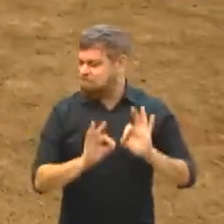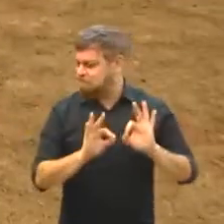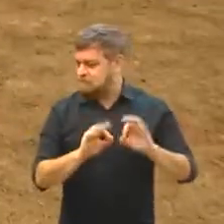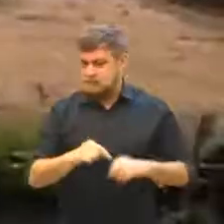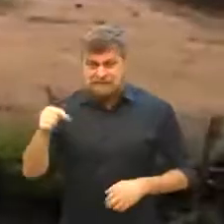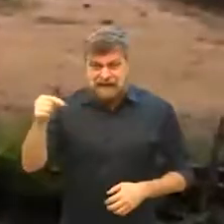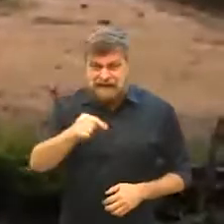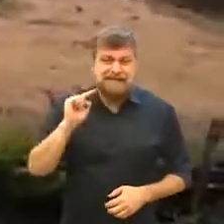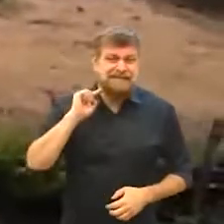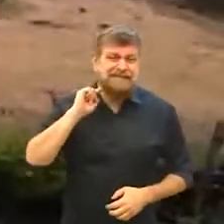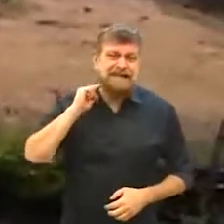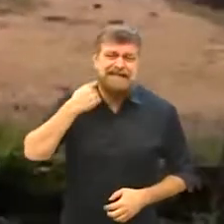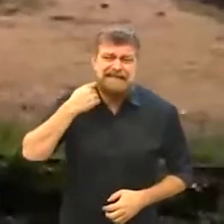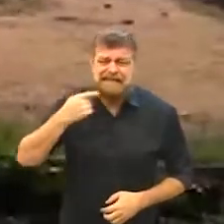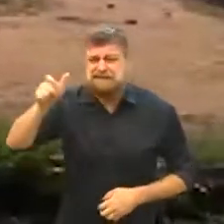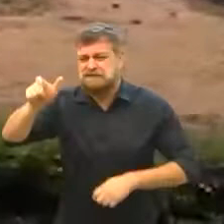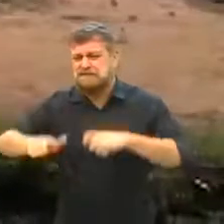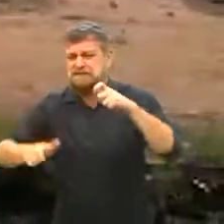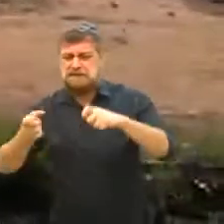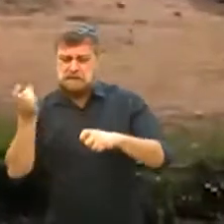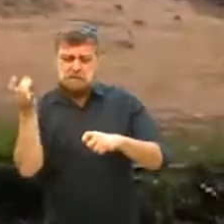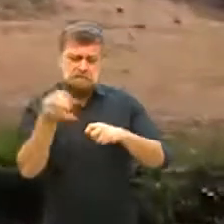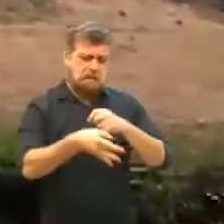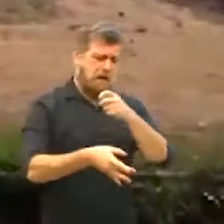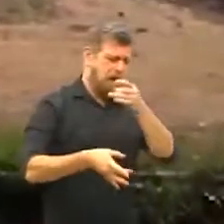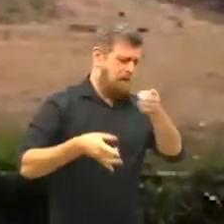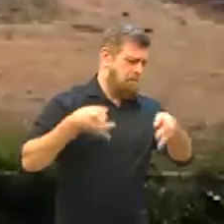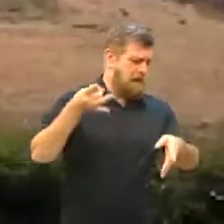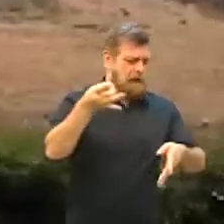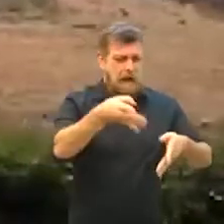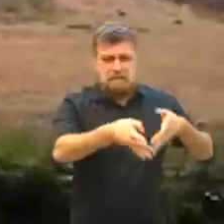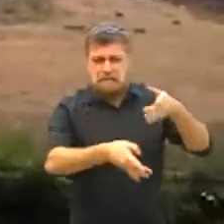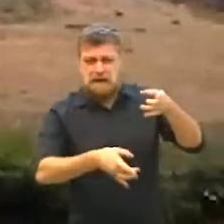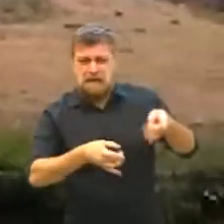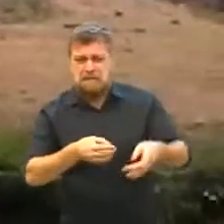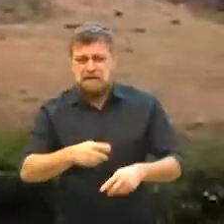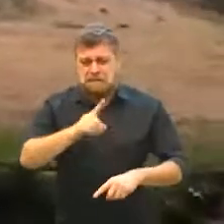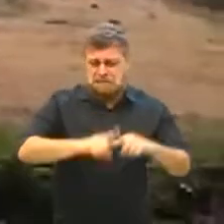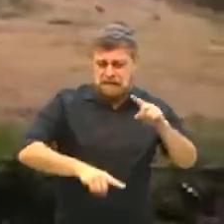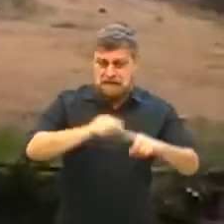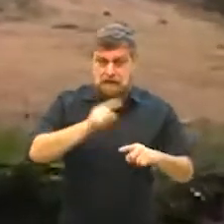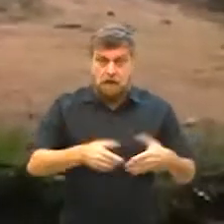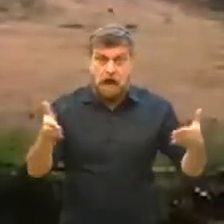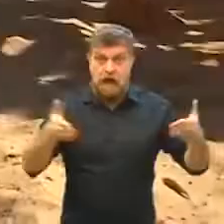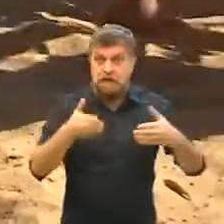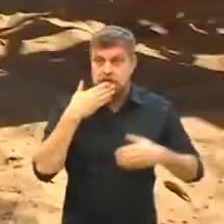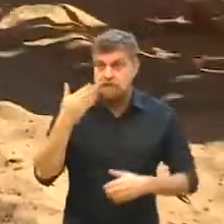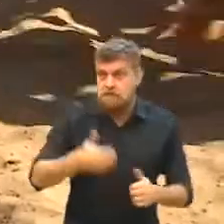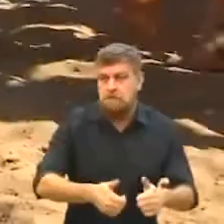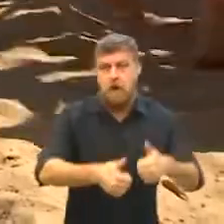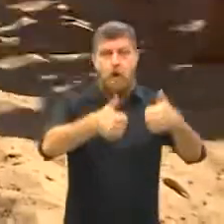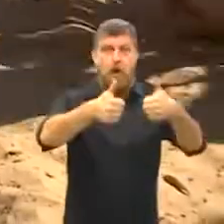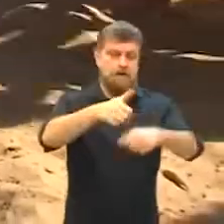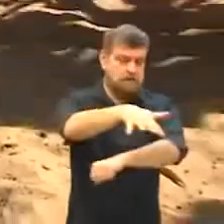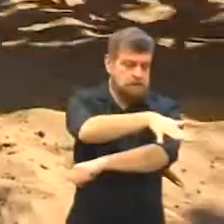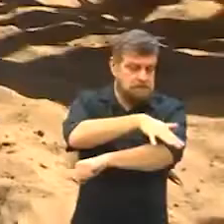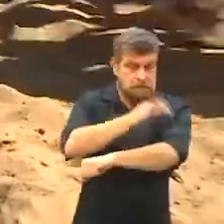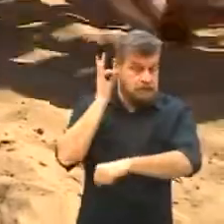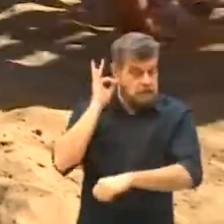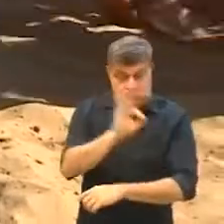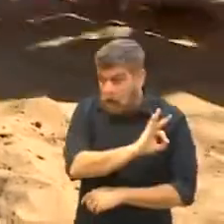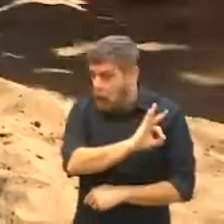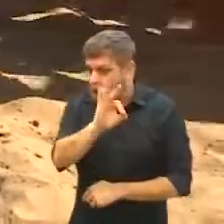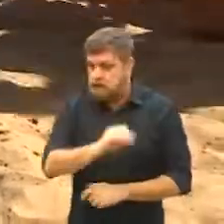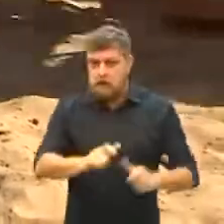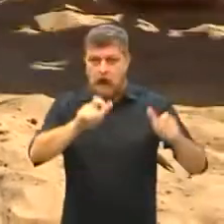população daqui. Aqui tinha muito lixo que a turma jogava, né? Passava aqui, jogava as coisas, lixo aqui. E agora ficou bom essa praça para as crianças,